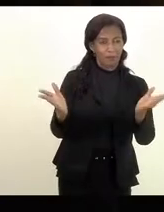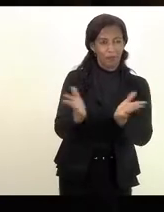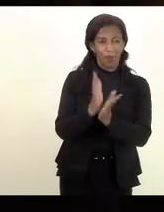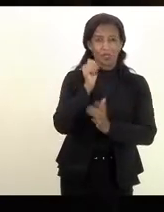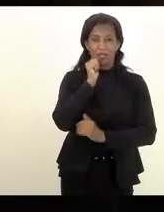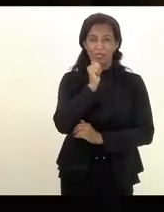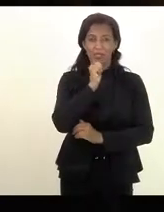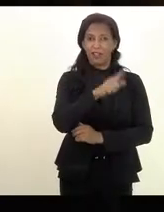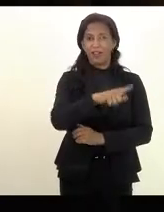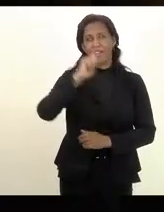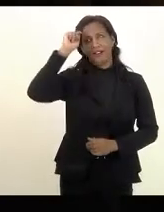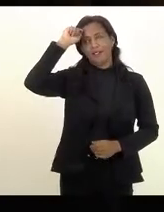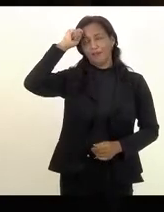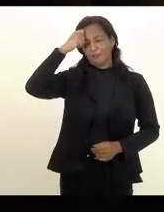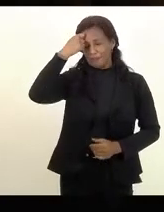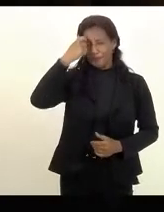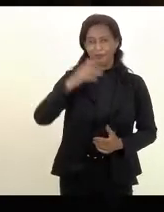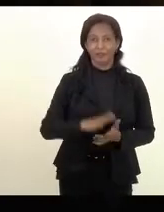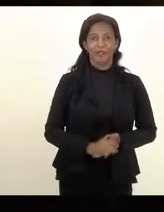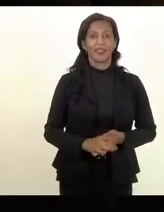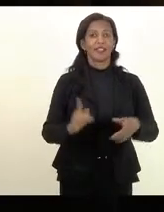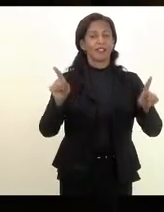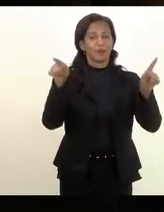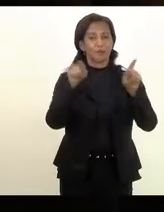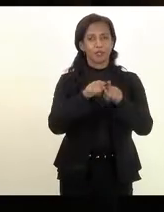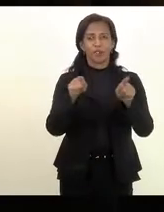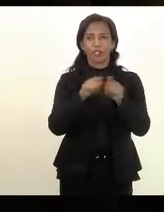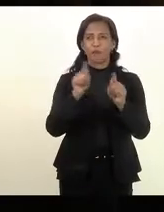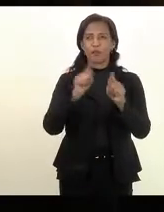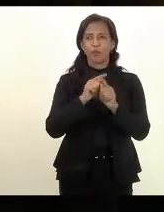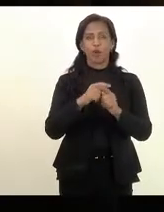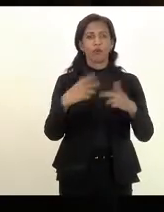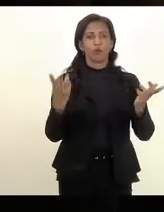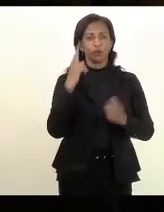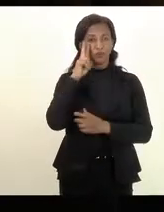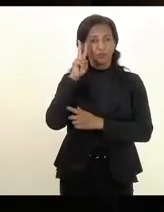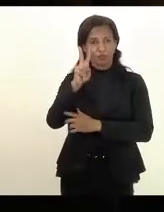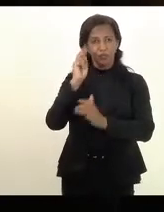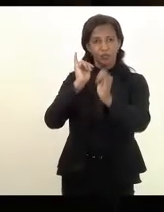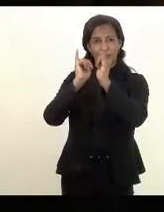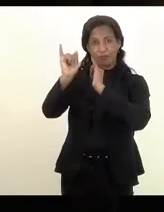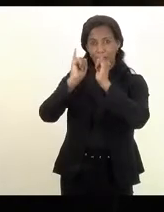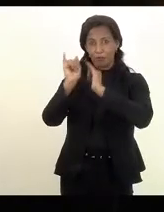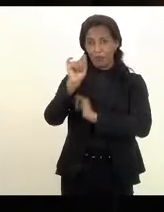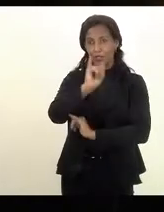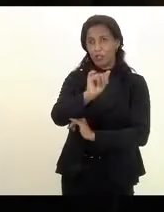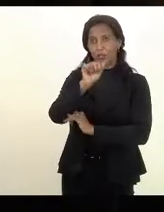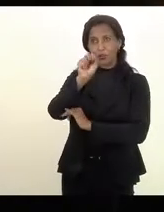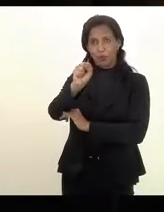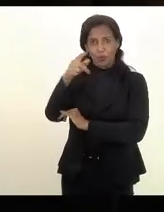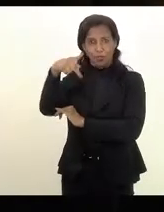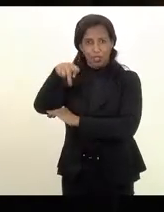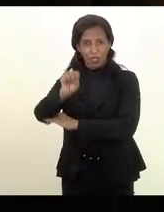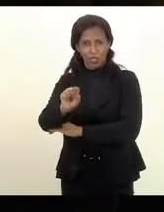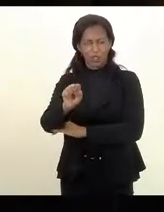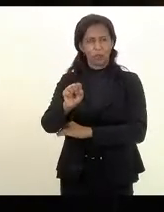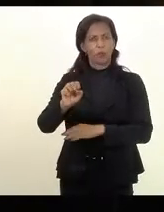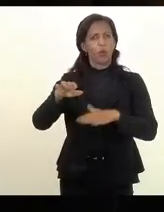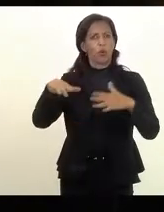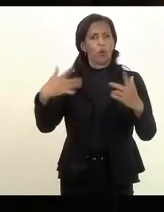parte são mulheres negras e quando a gente volta a olhar os dados do ISP em relação ao